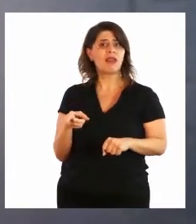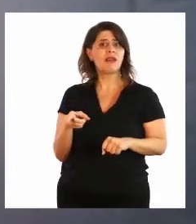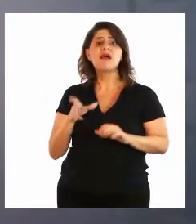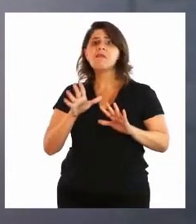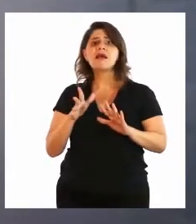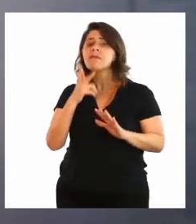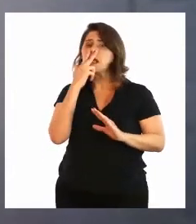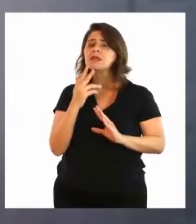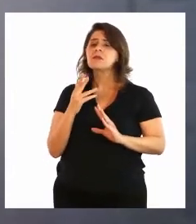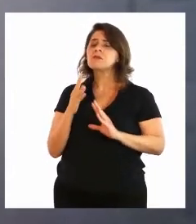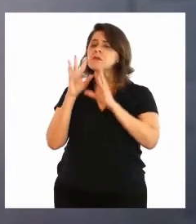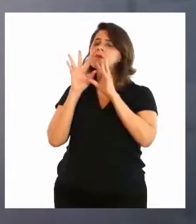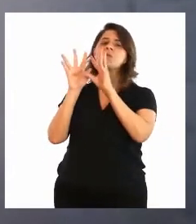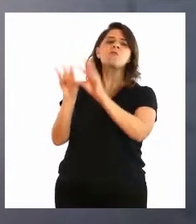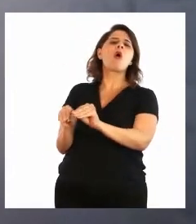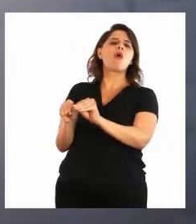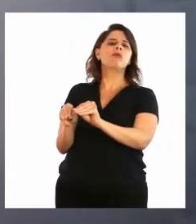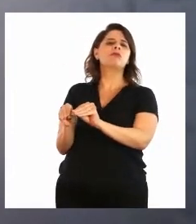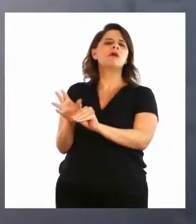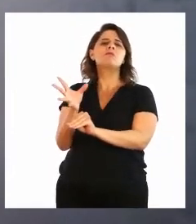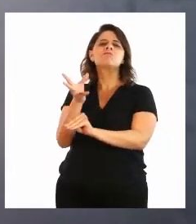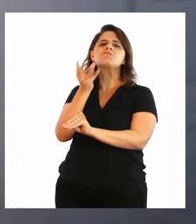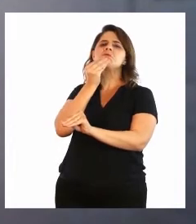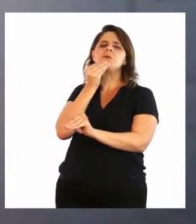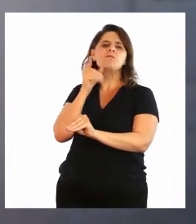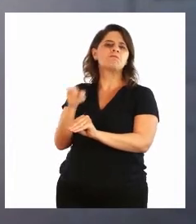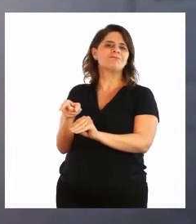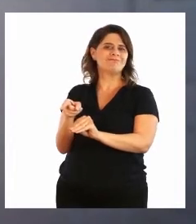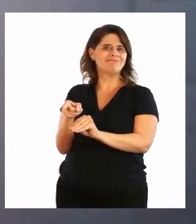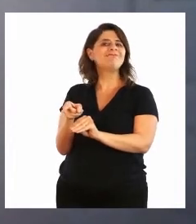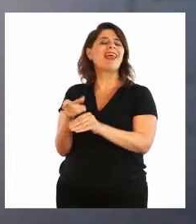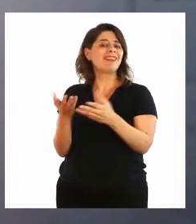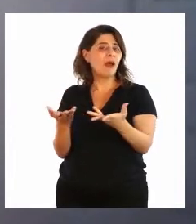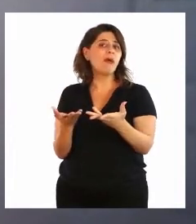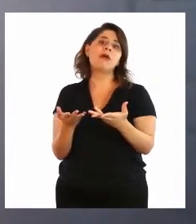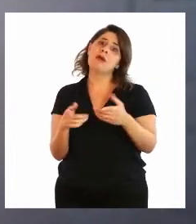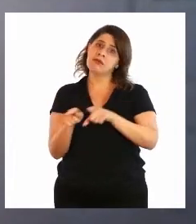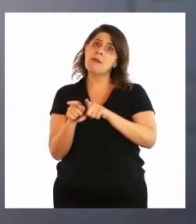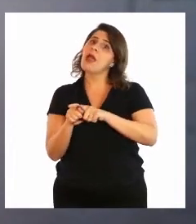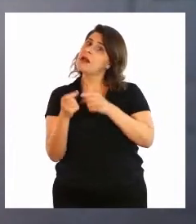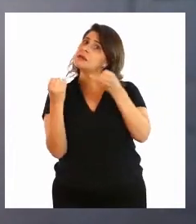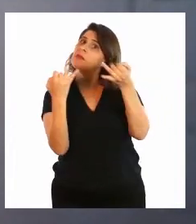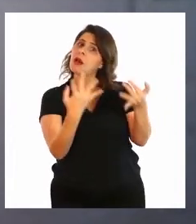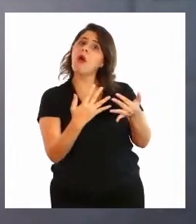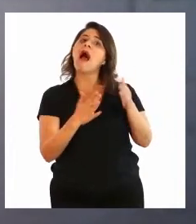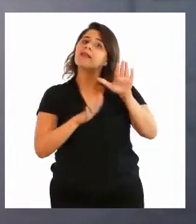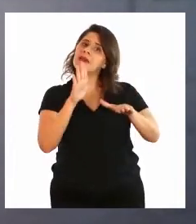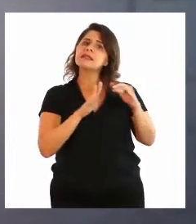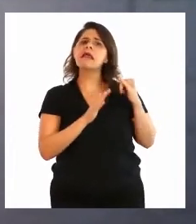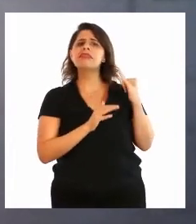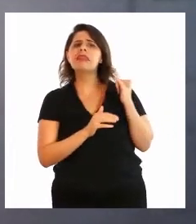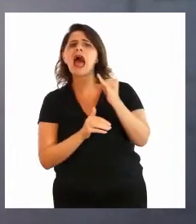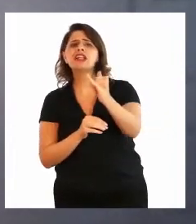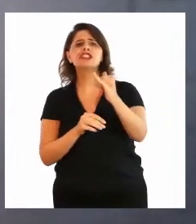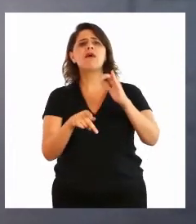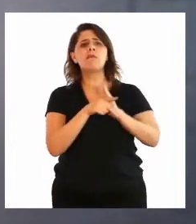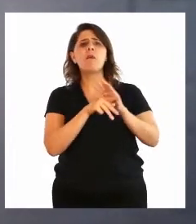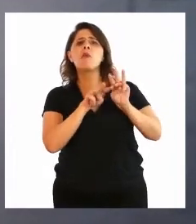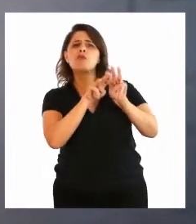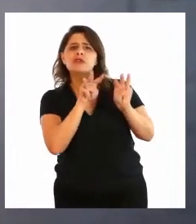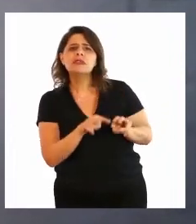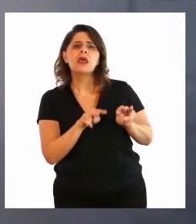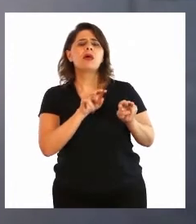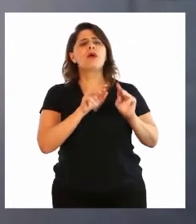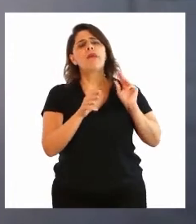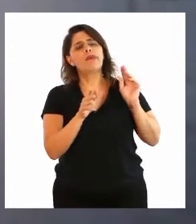ao que o Caboclo menciona, né, sobre narrativas museológicas e outras narrativas que insistem em situar as